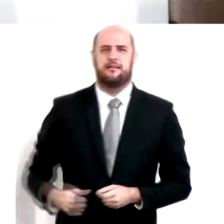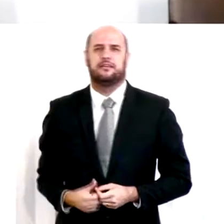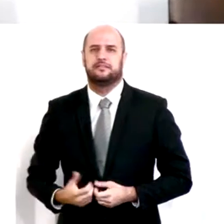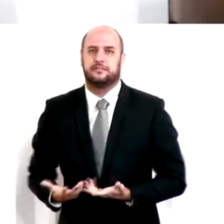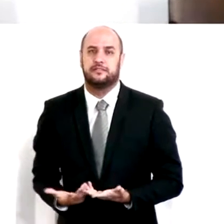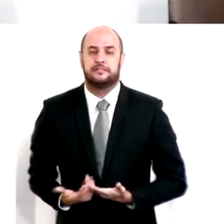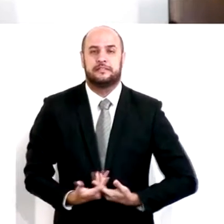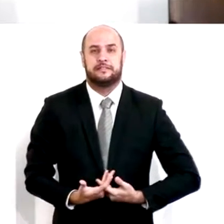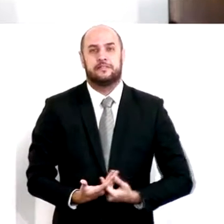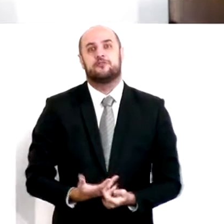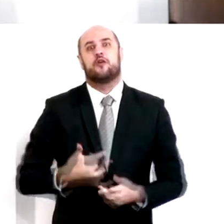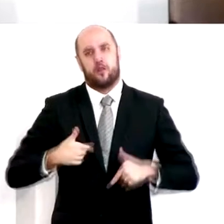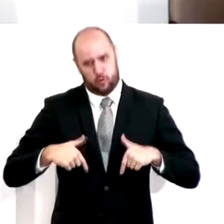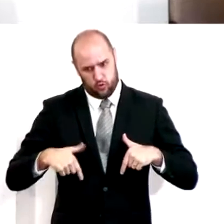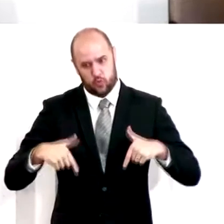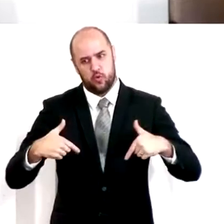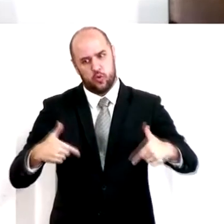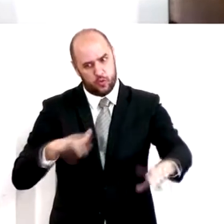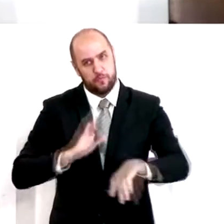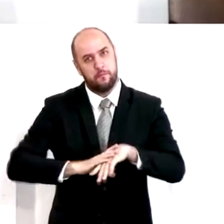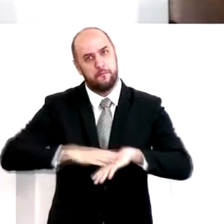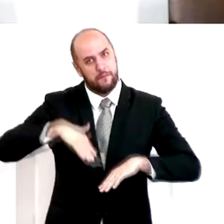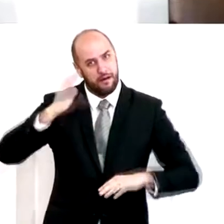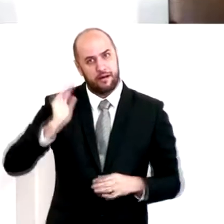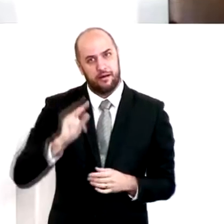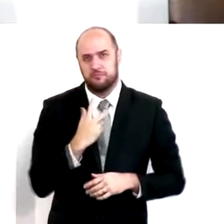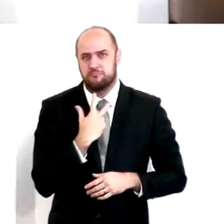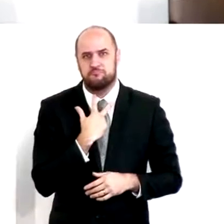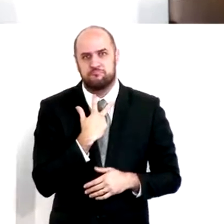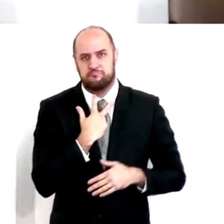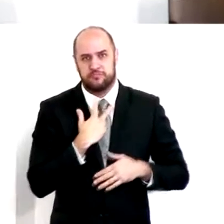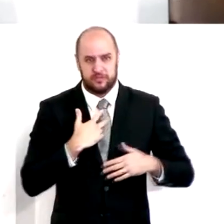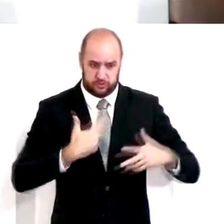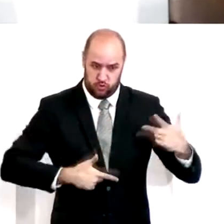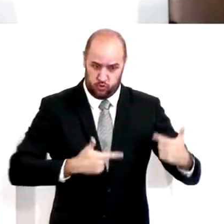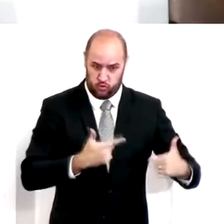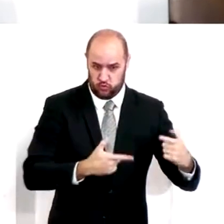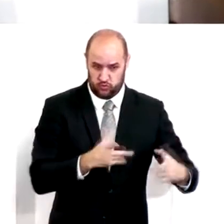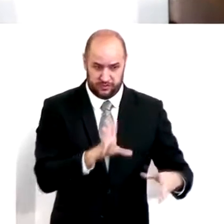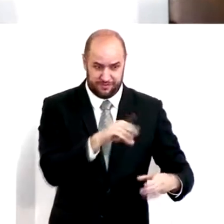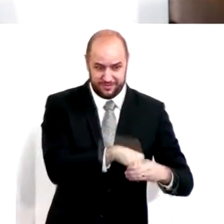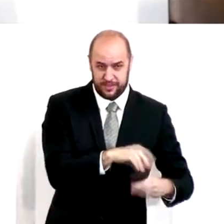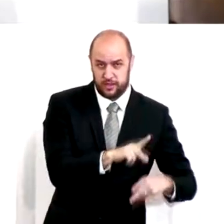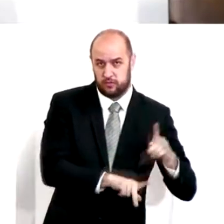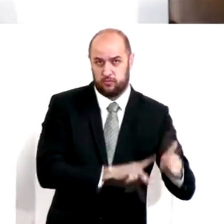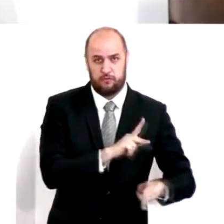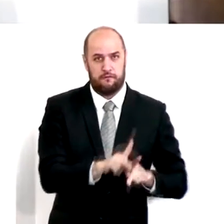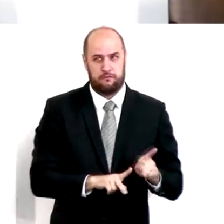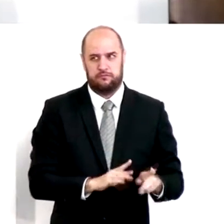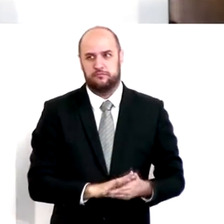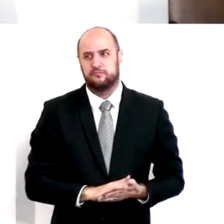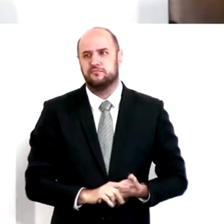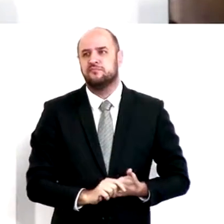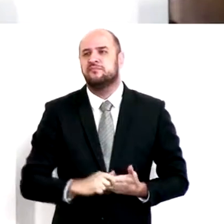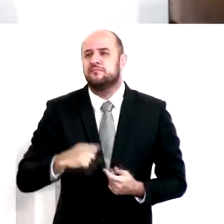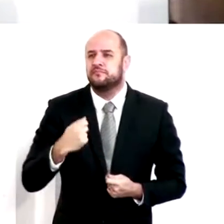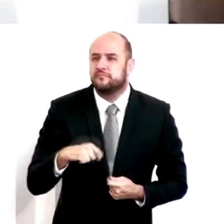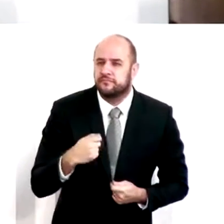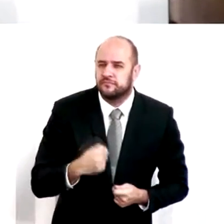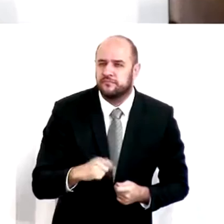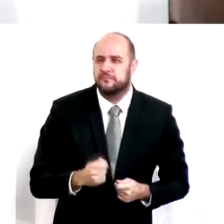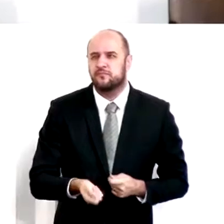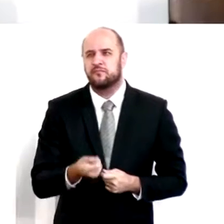batalha muito grande. Não poderia ser guerra civil dentro do povo. Ele precisaria ter,